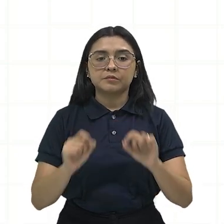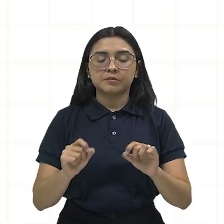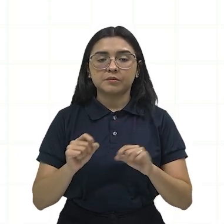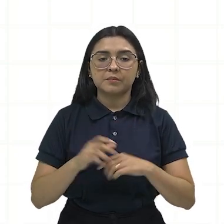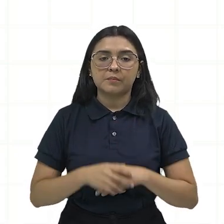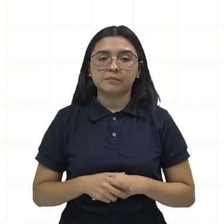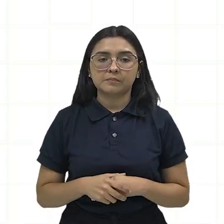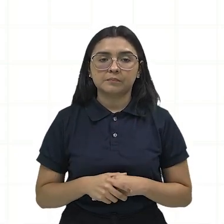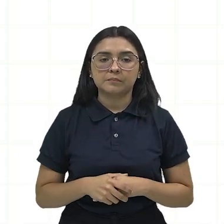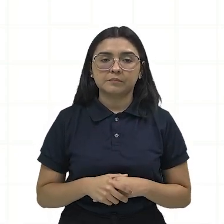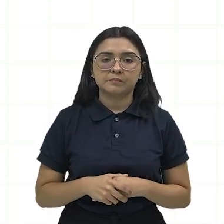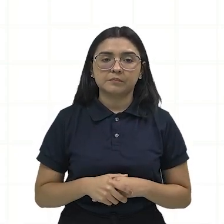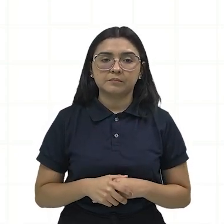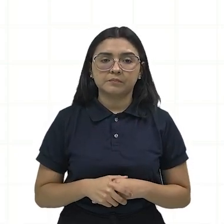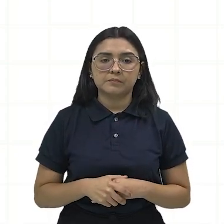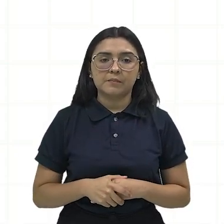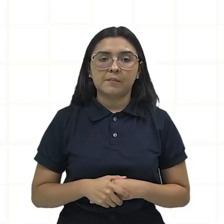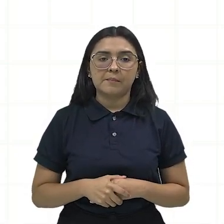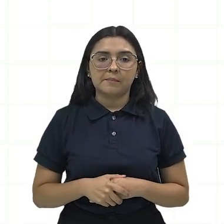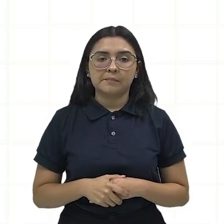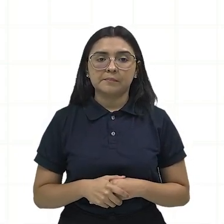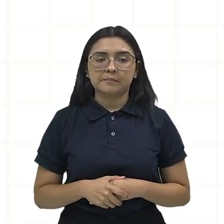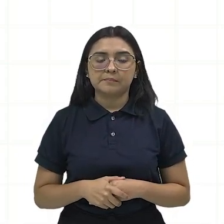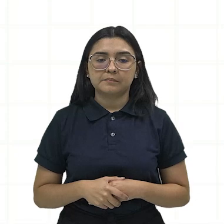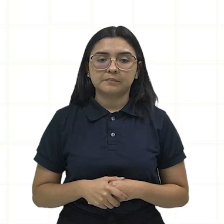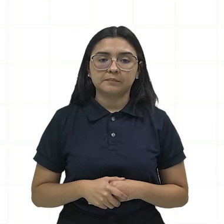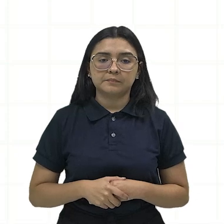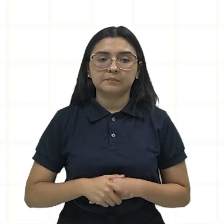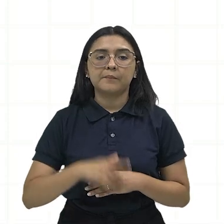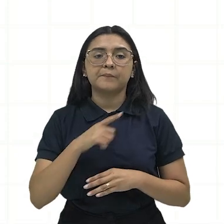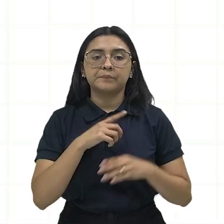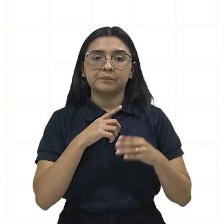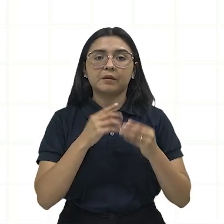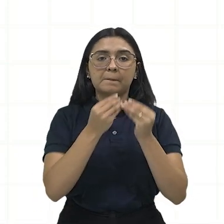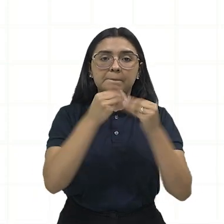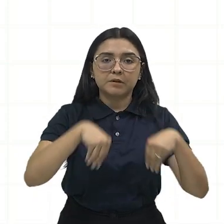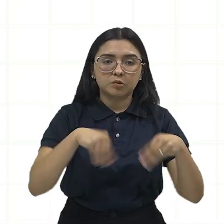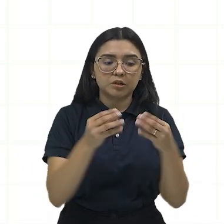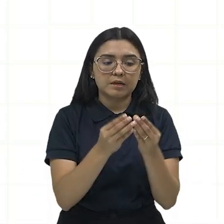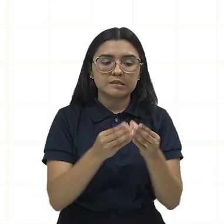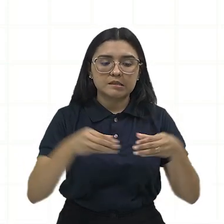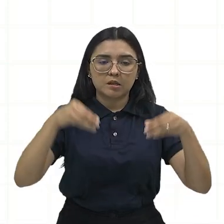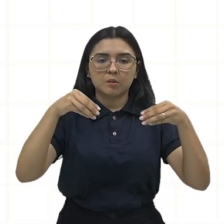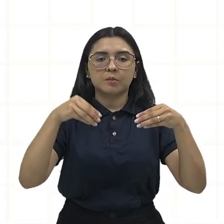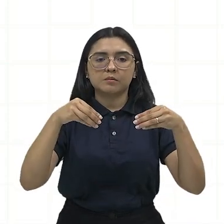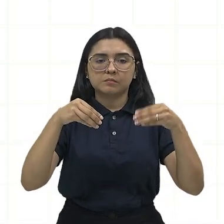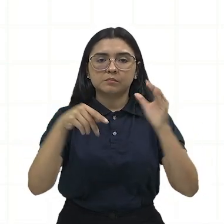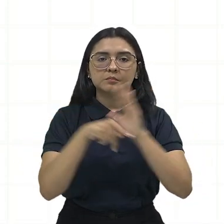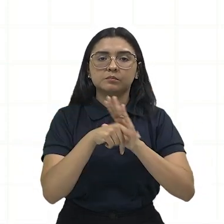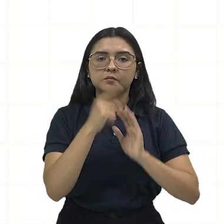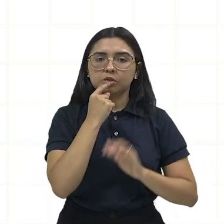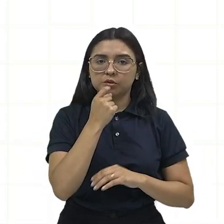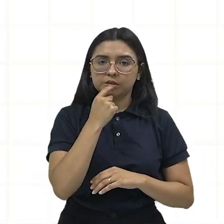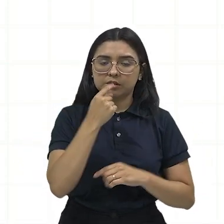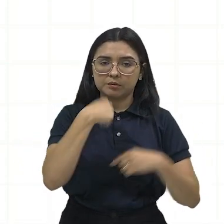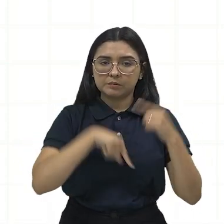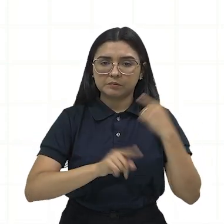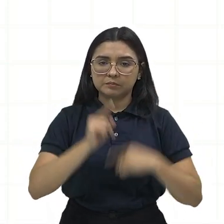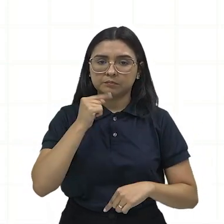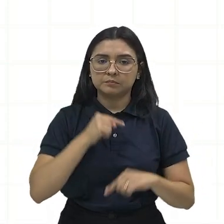consequente destruição dessas células do sangue, né? Para formar